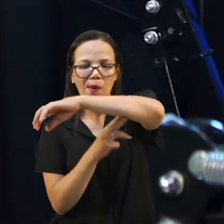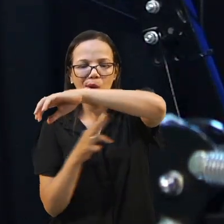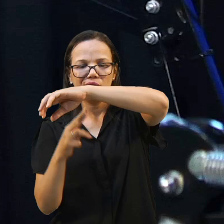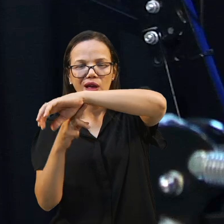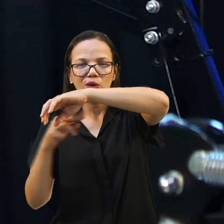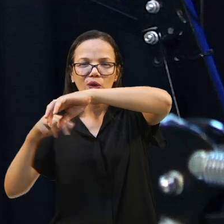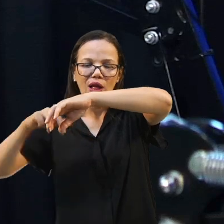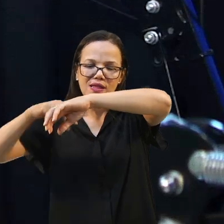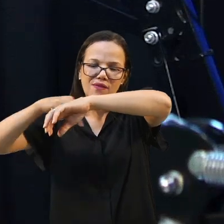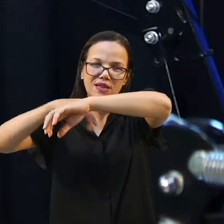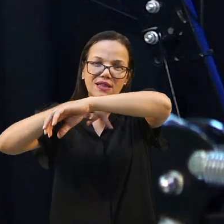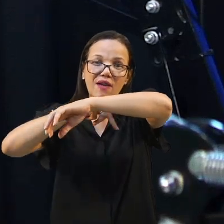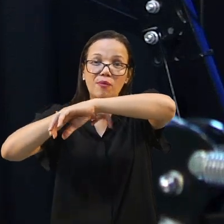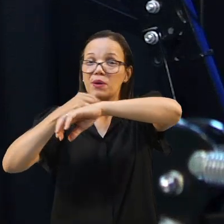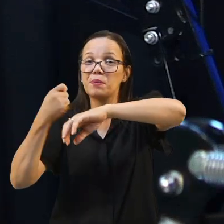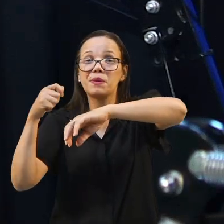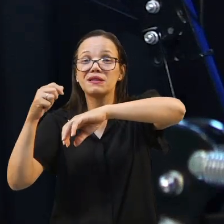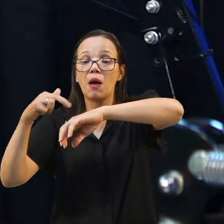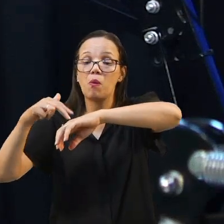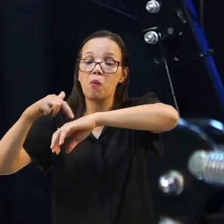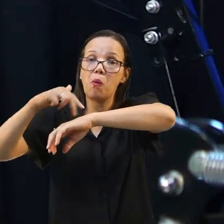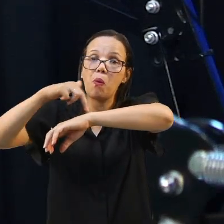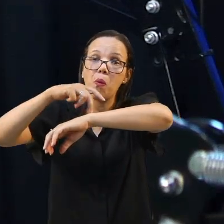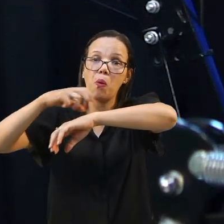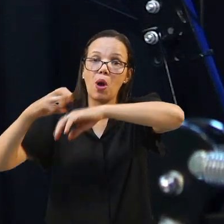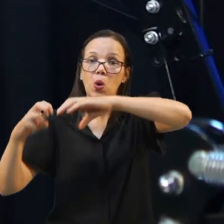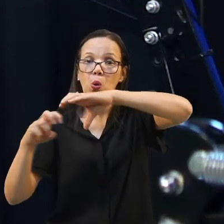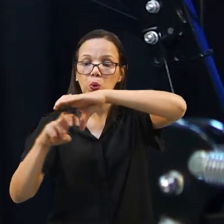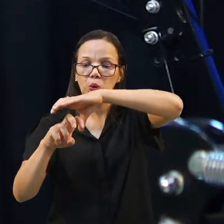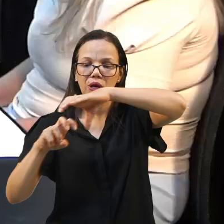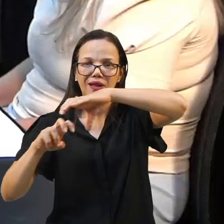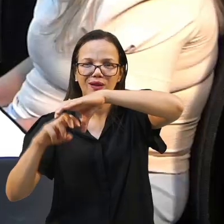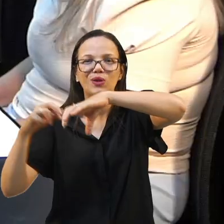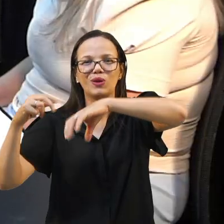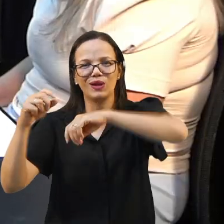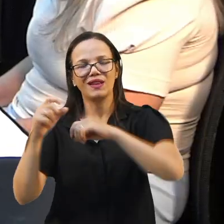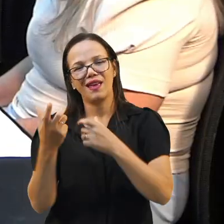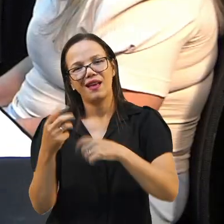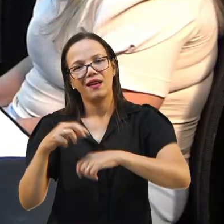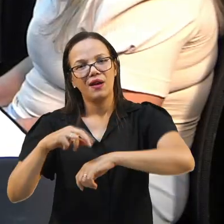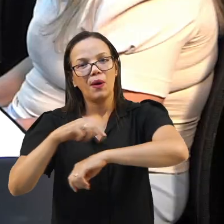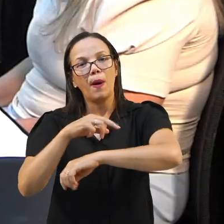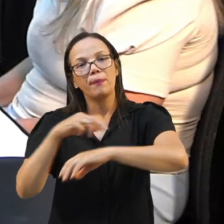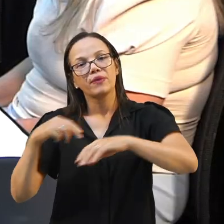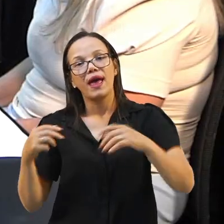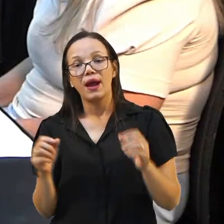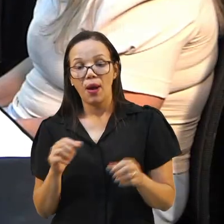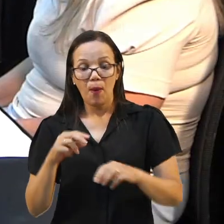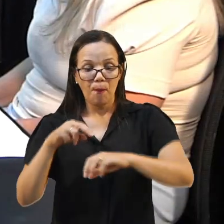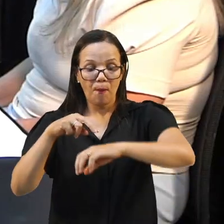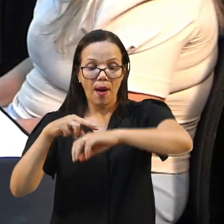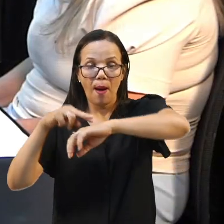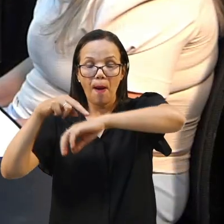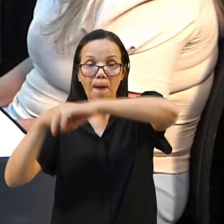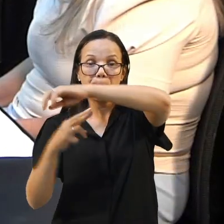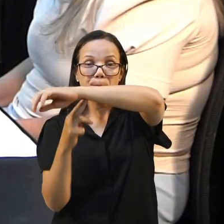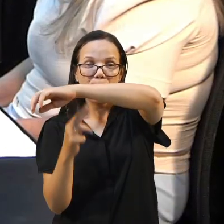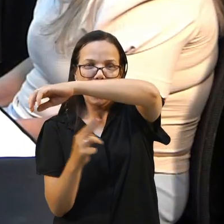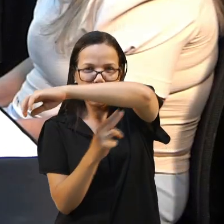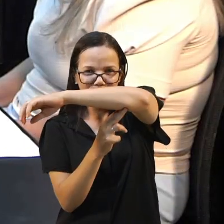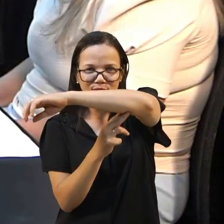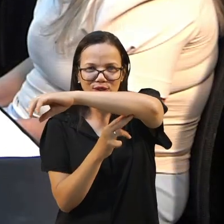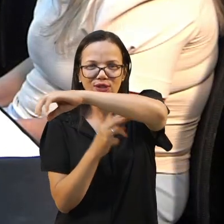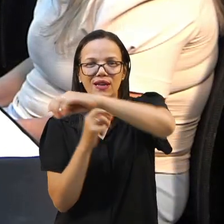Uma infância de criança antiga mesmo. Pontilhão era uma ponte de trem, viu, gente? É porque a gente vai